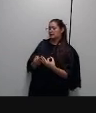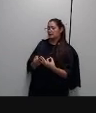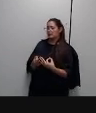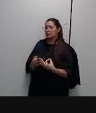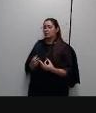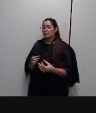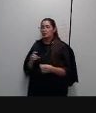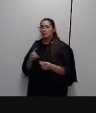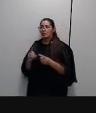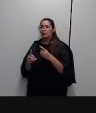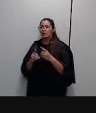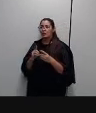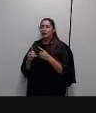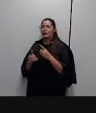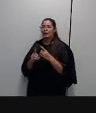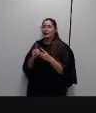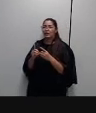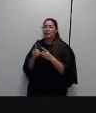autoritário